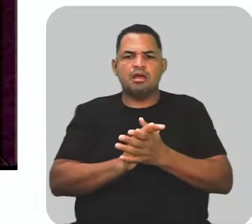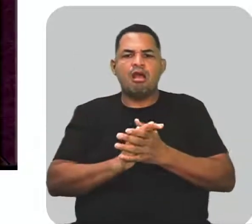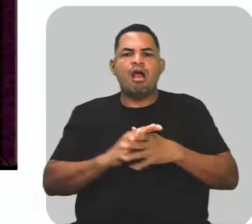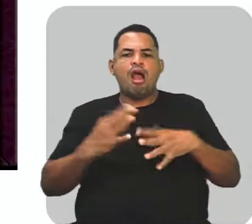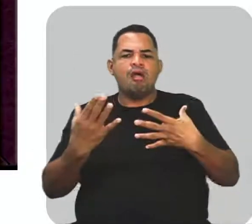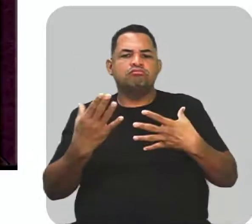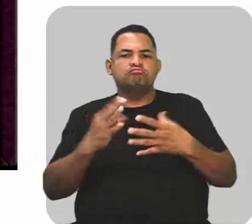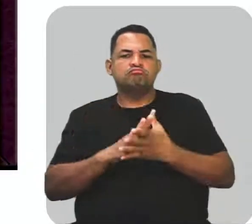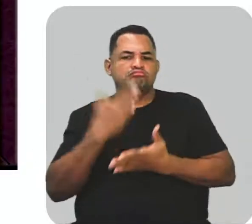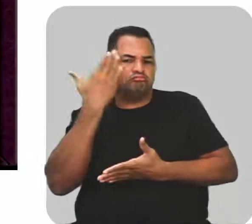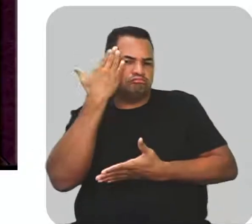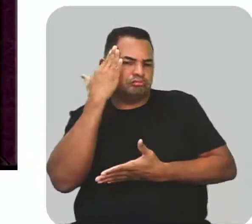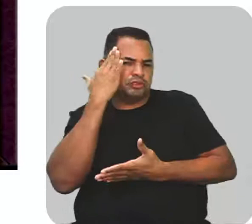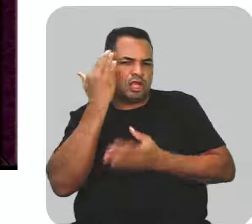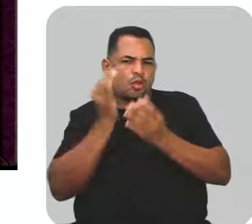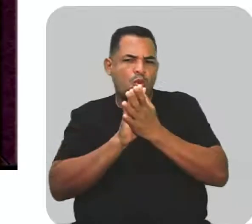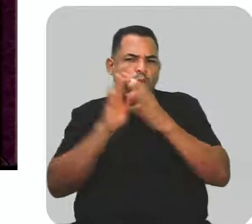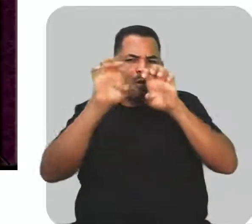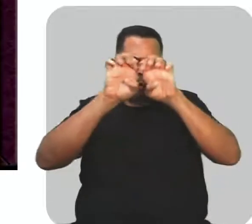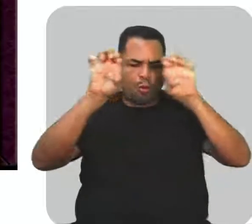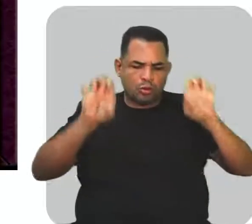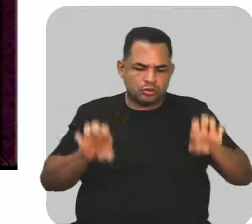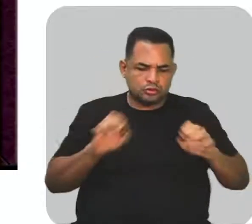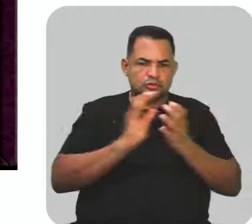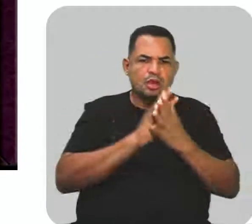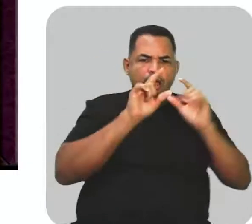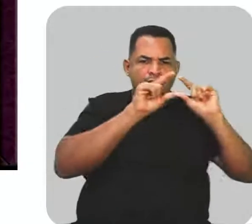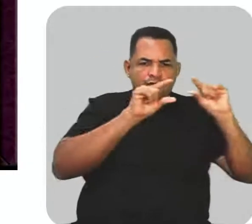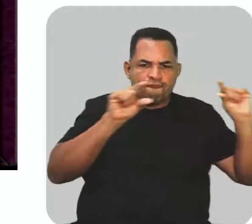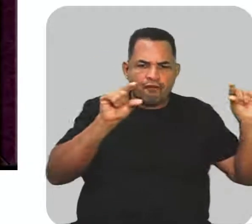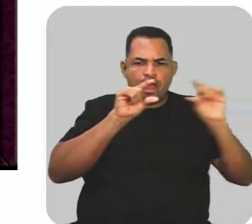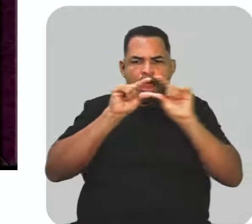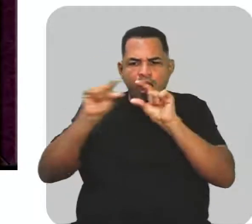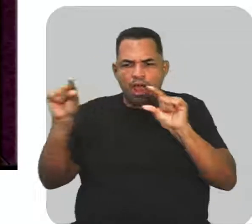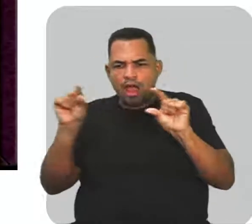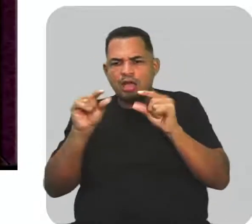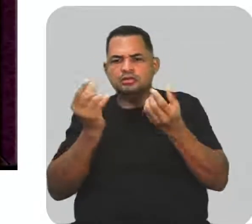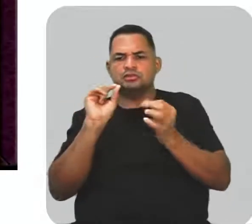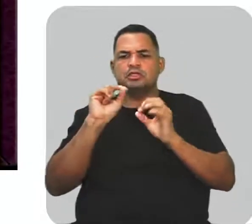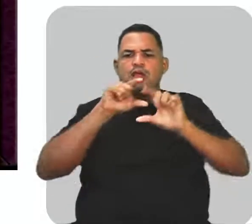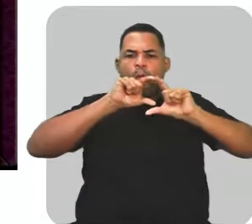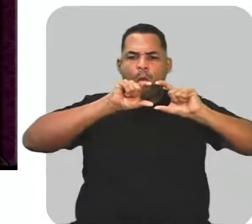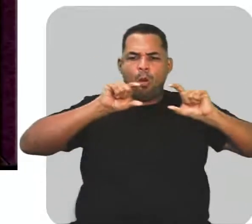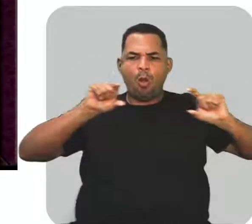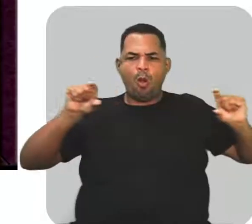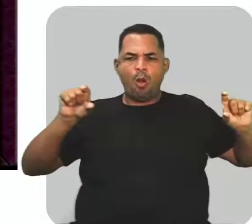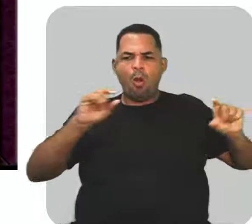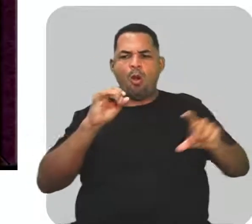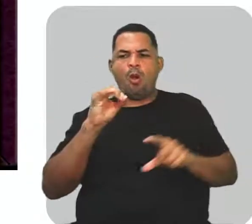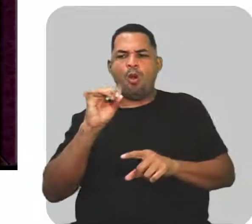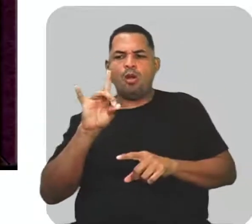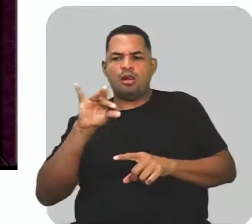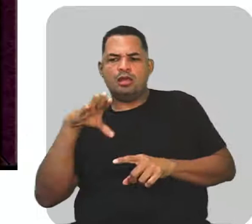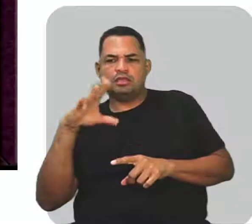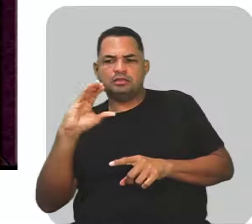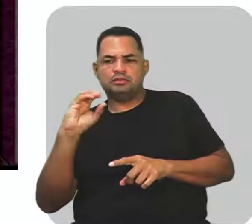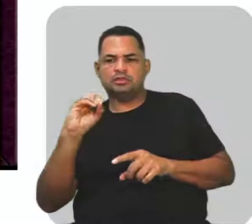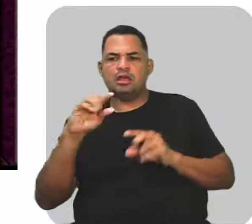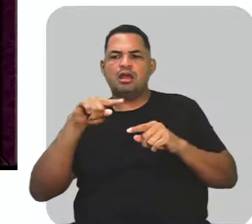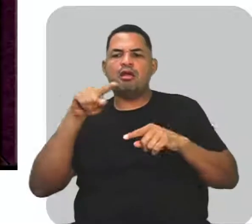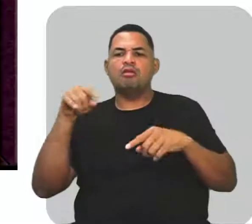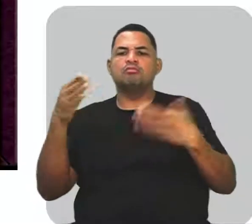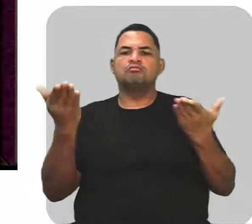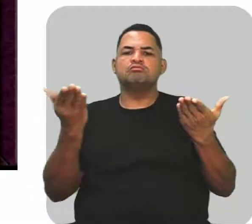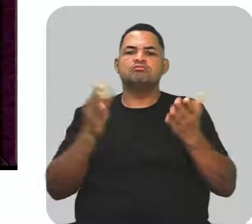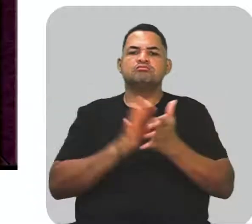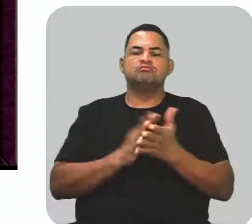compreensão dessa estrutura a partir da frase, da compreensão de o que é uma oração e recordar aí, na verdade,